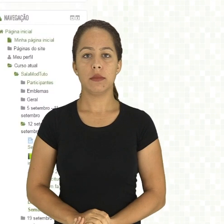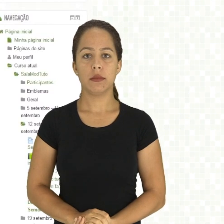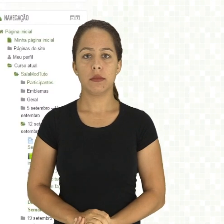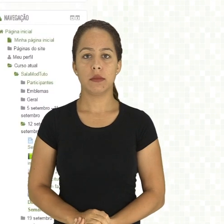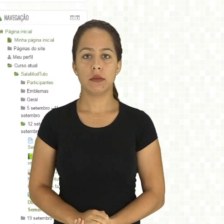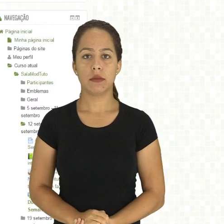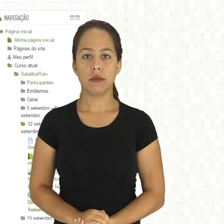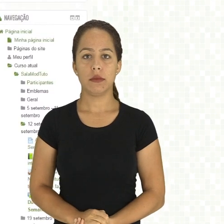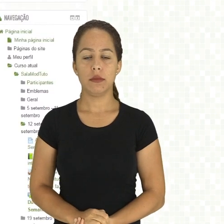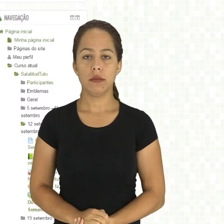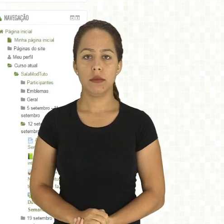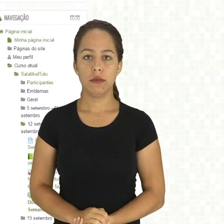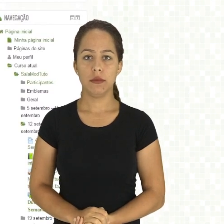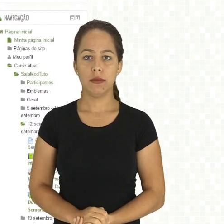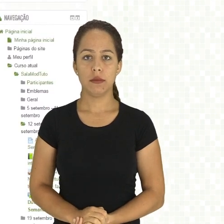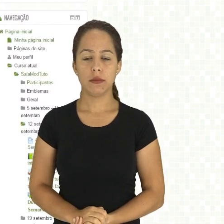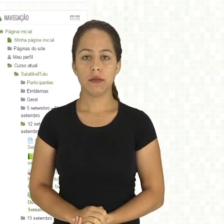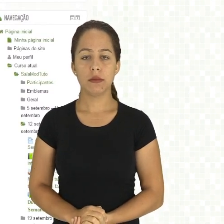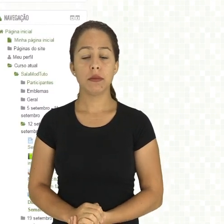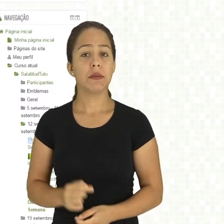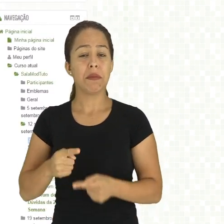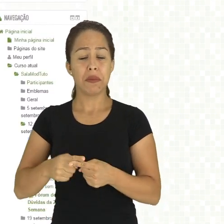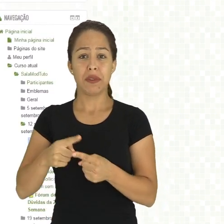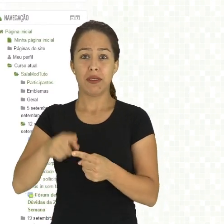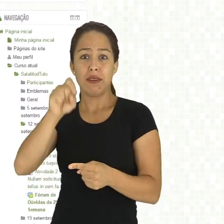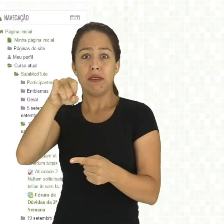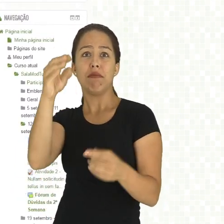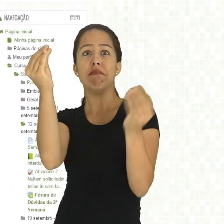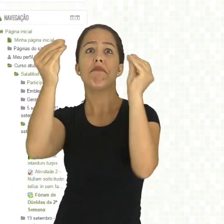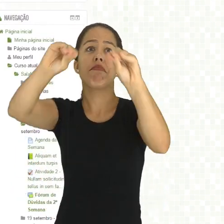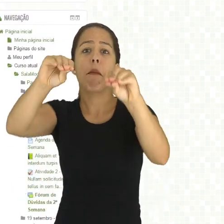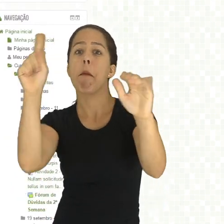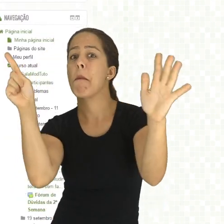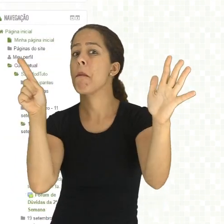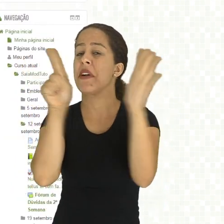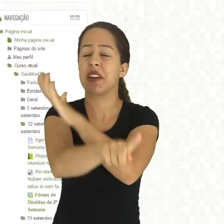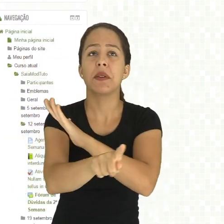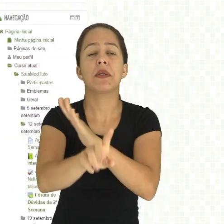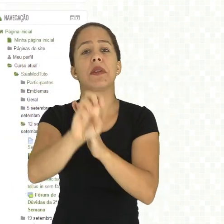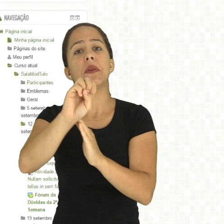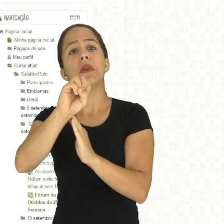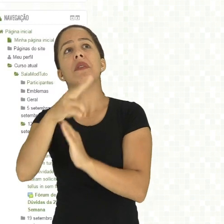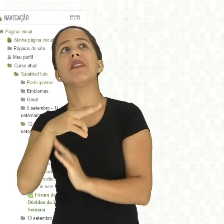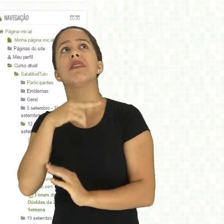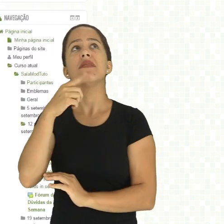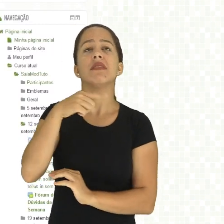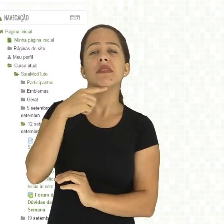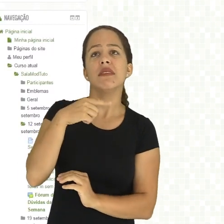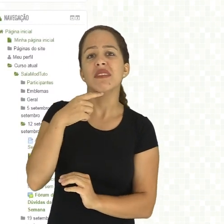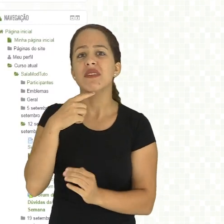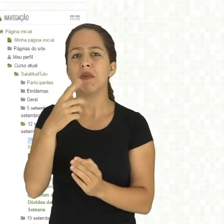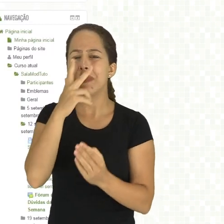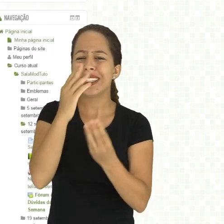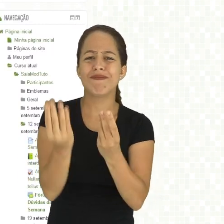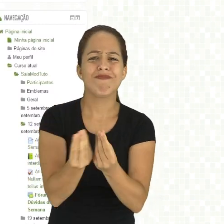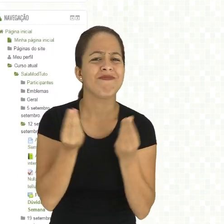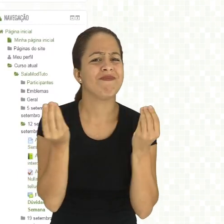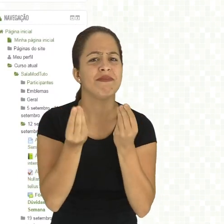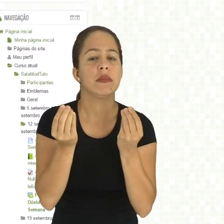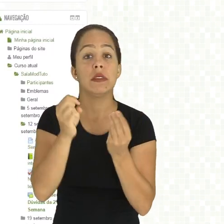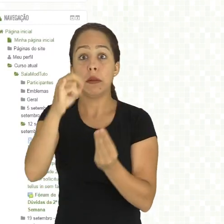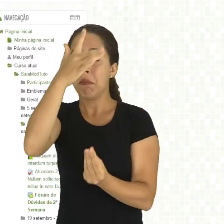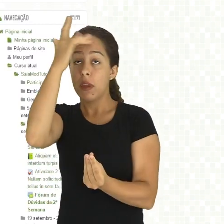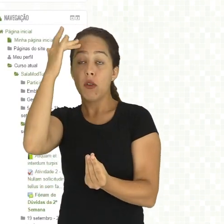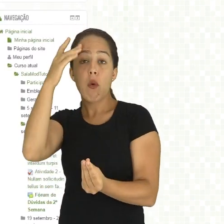dúvida ou apenas questão pois são títulos muito vagos importante você coloque um título